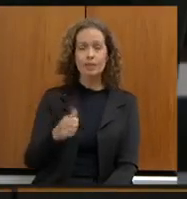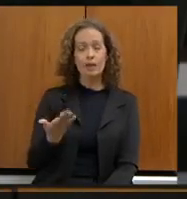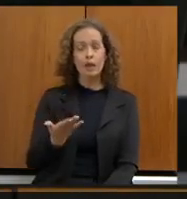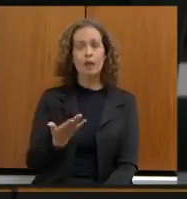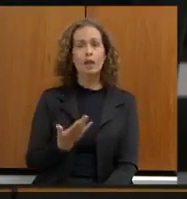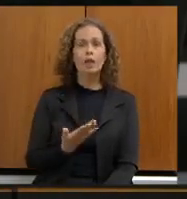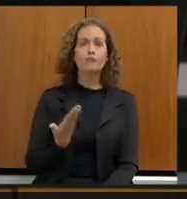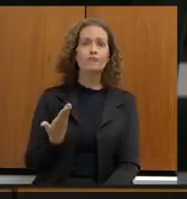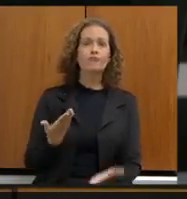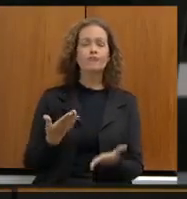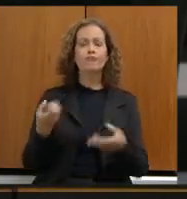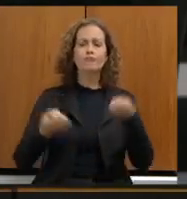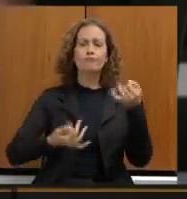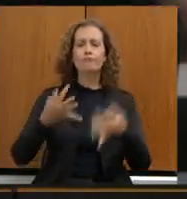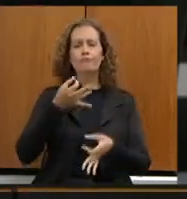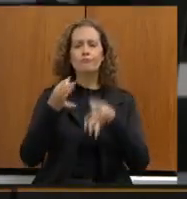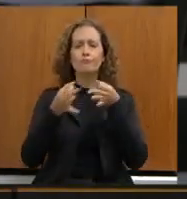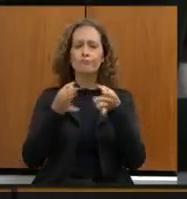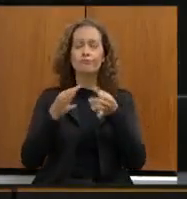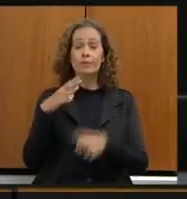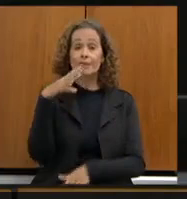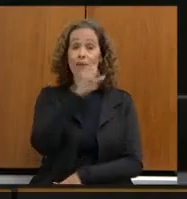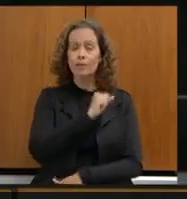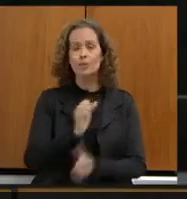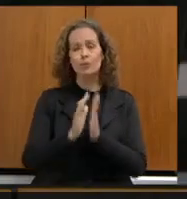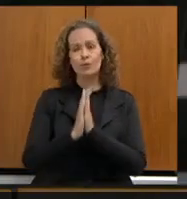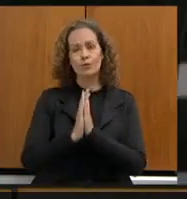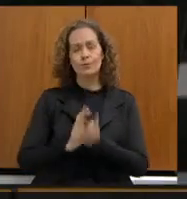da mesma forma peço brevidade